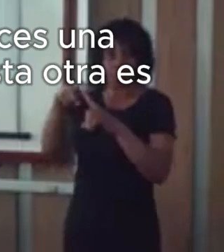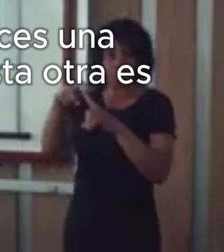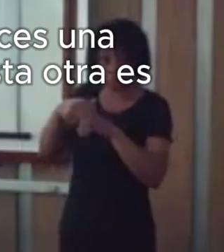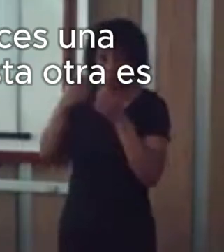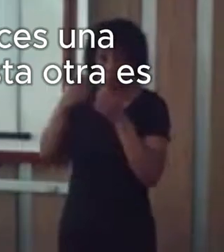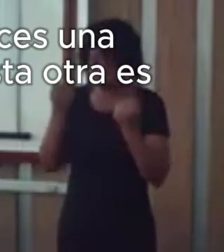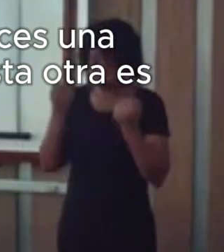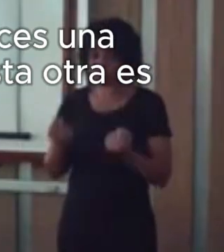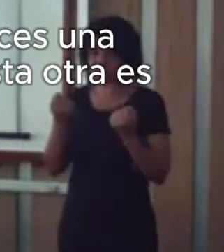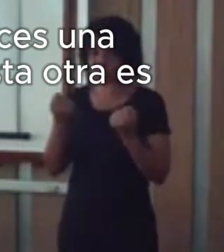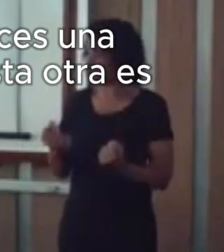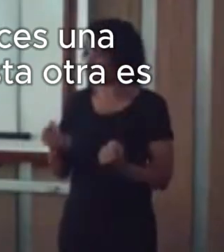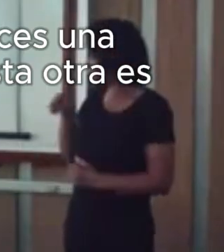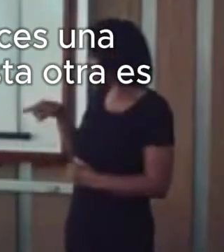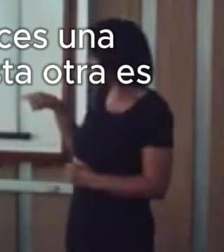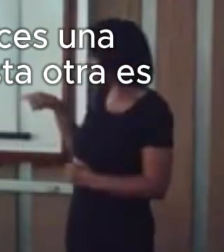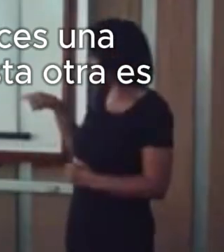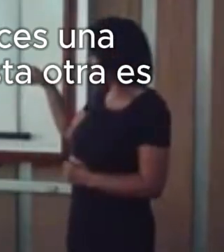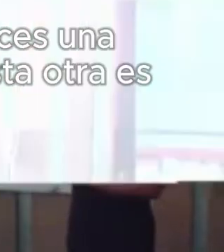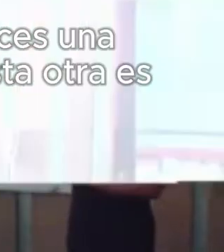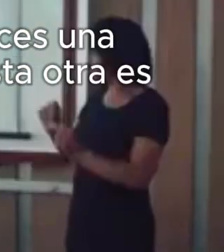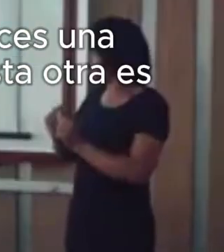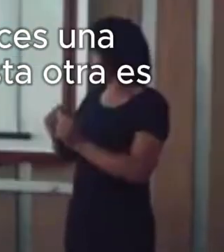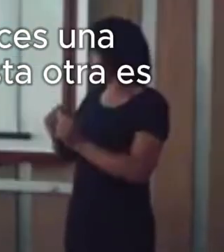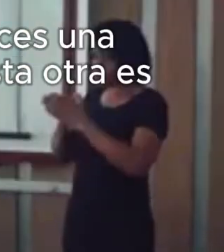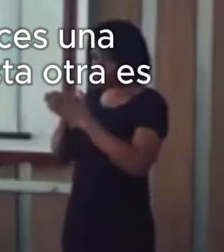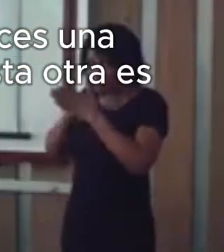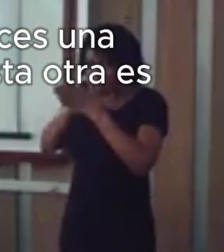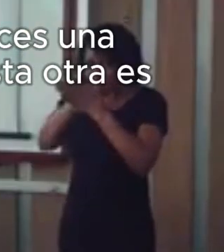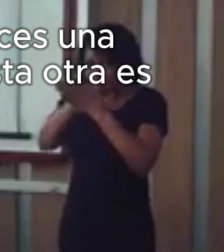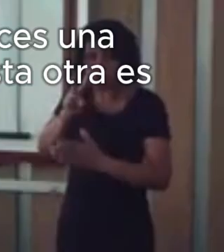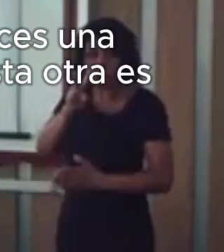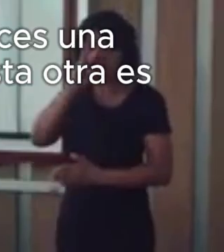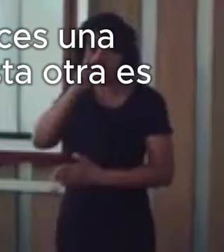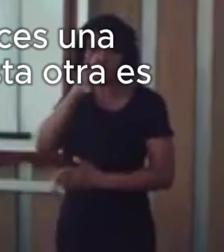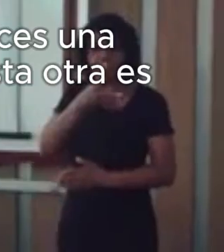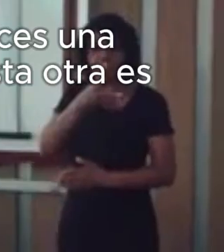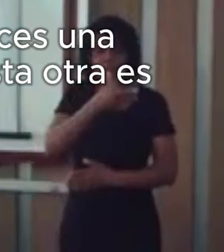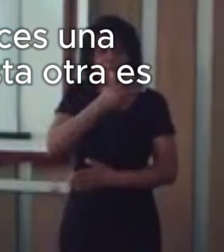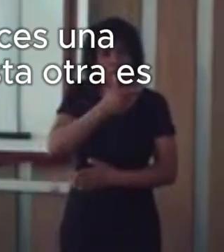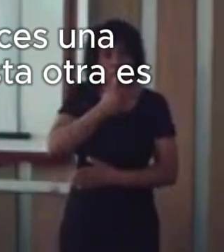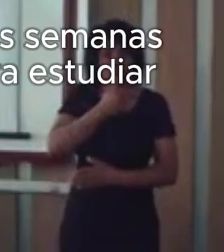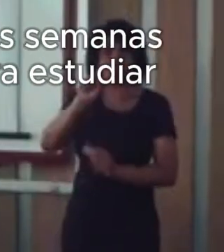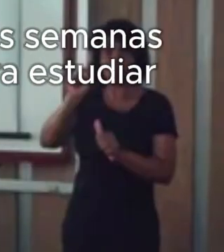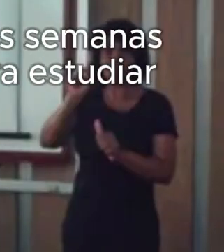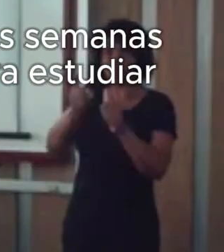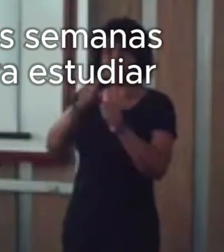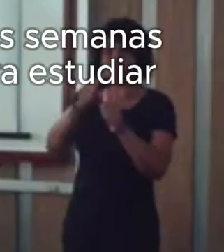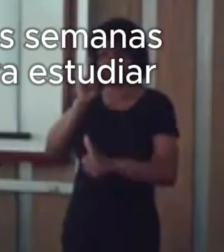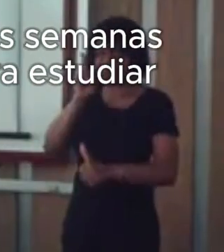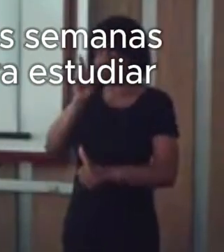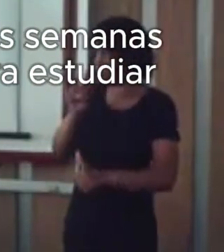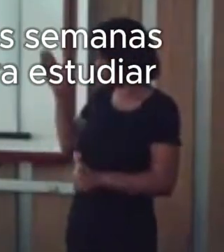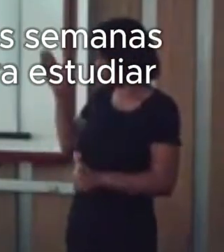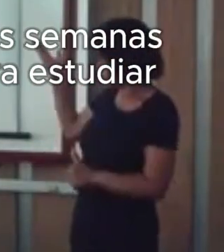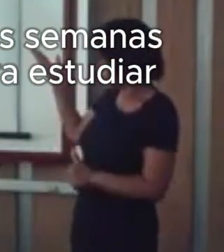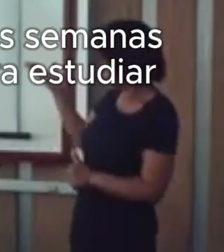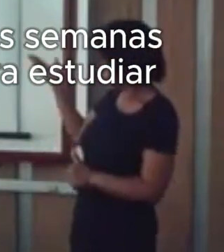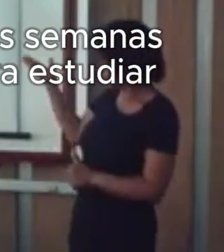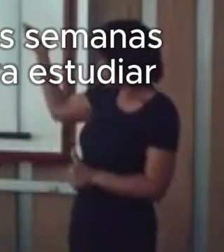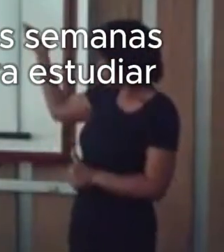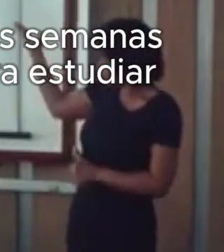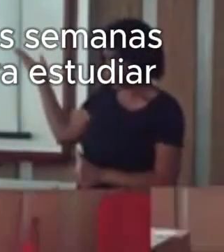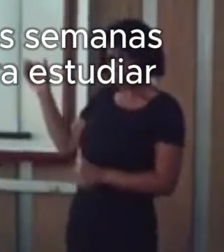peso cai. Isso daqui você faz uma compressão mais forte, mais demorada. Então, a gente primeiro viu isso aqui, né? Primeiro